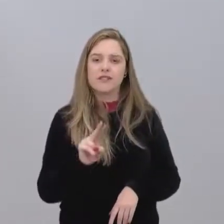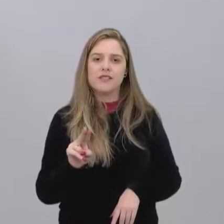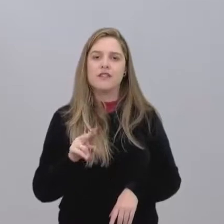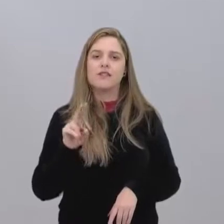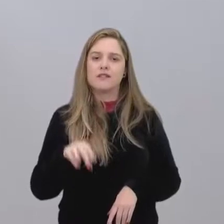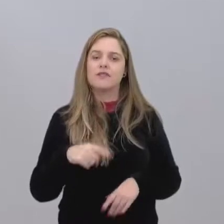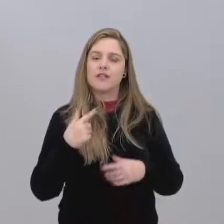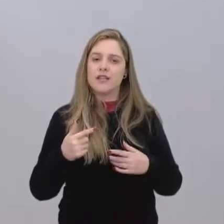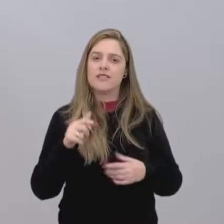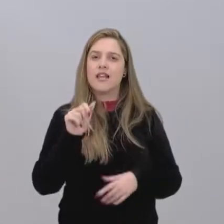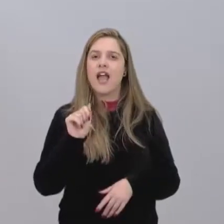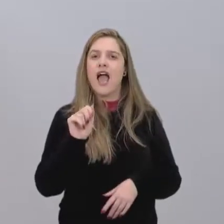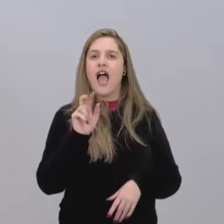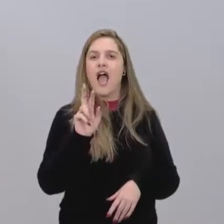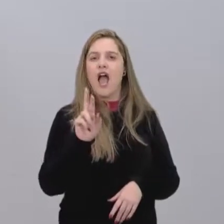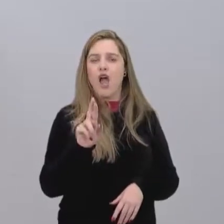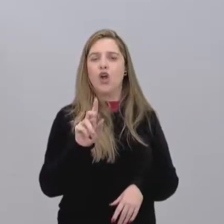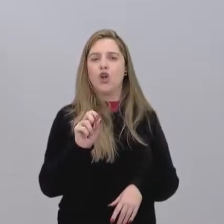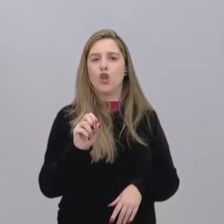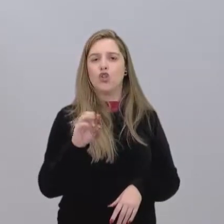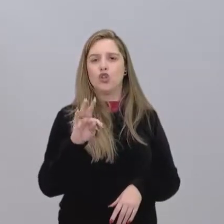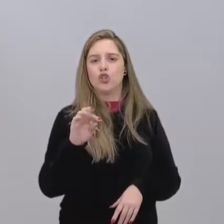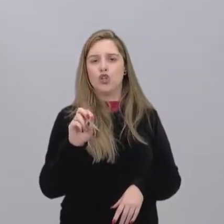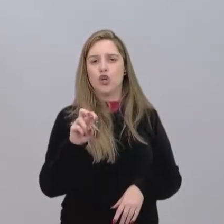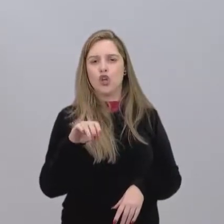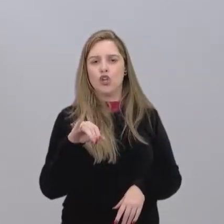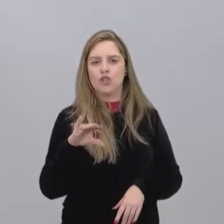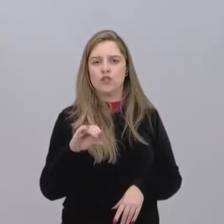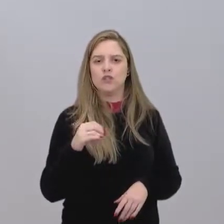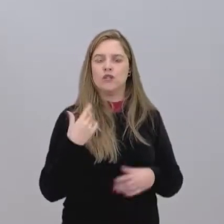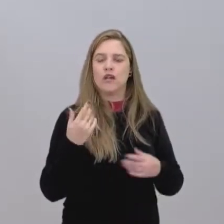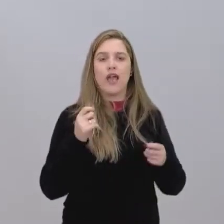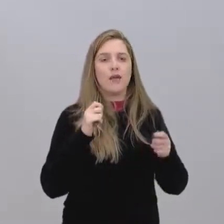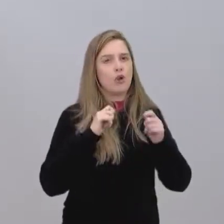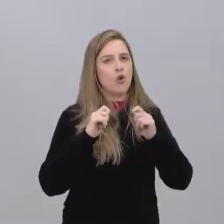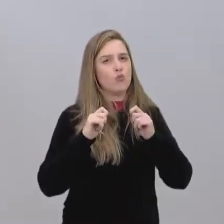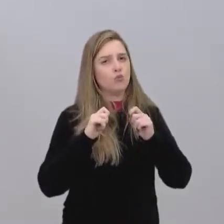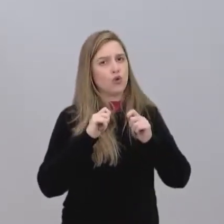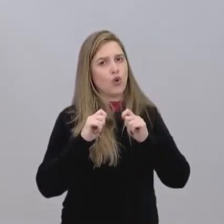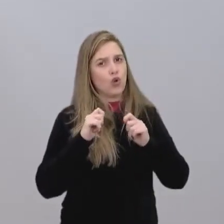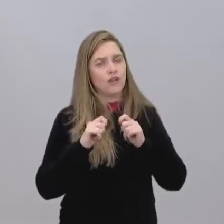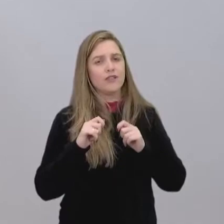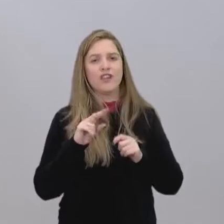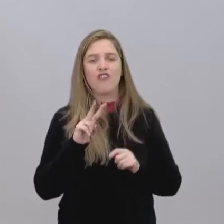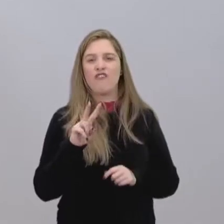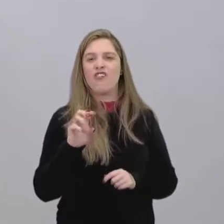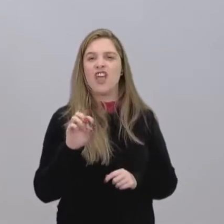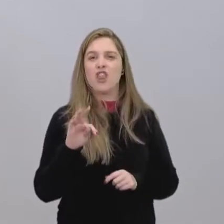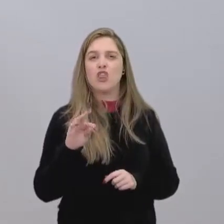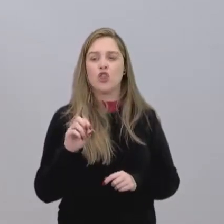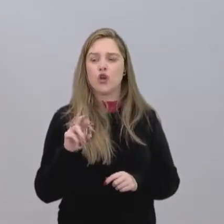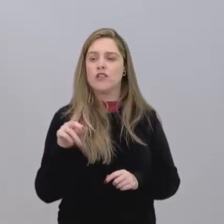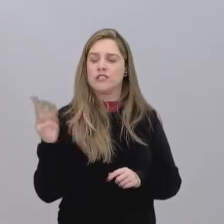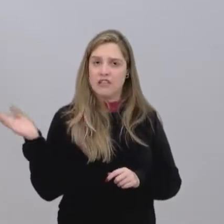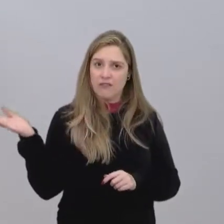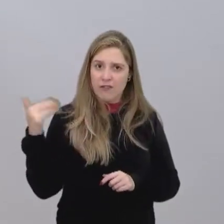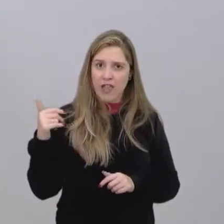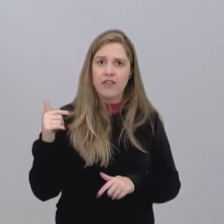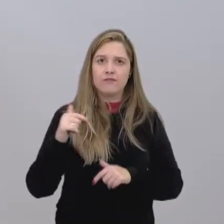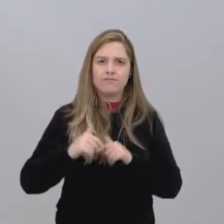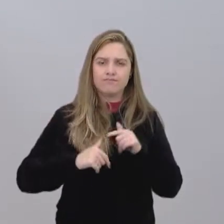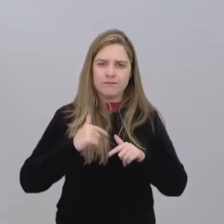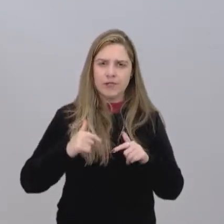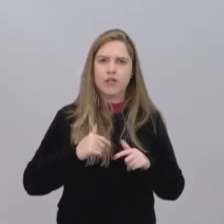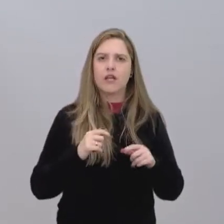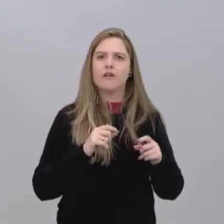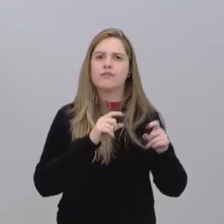esses agrotóxicos como uma forma de controle, né, dos vetores que vêm da floresta nativa para a minha